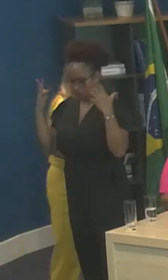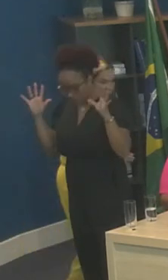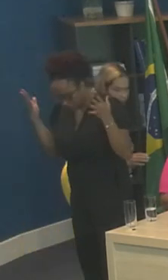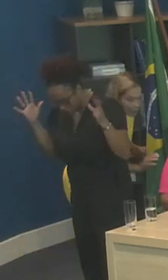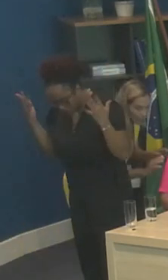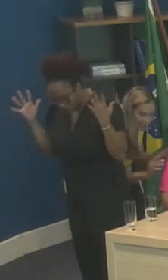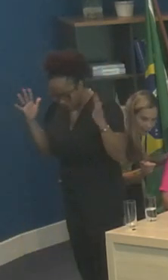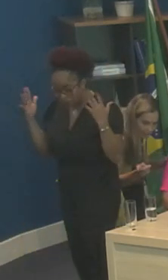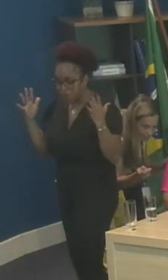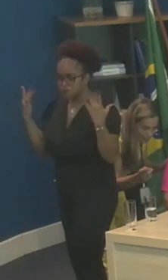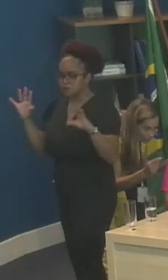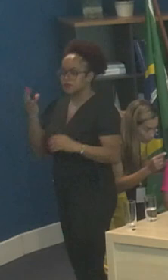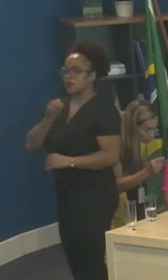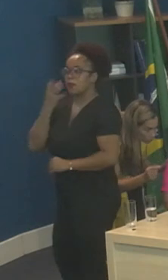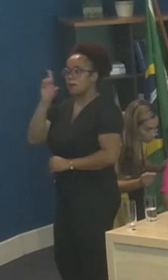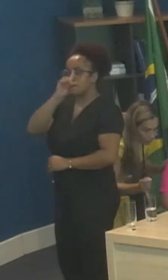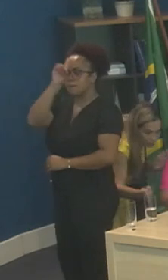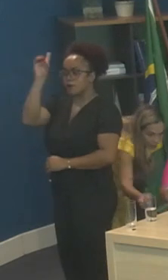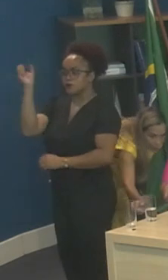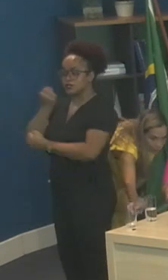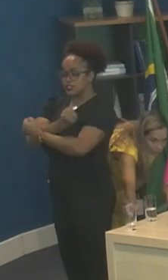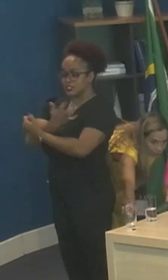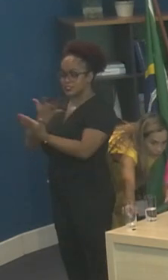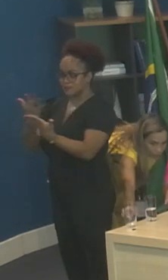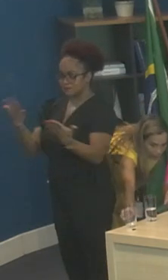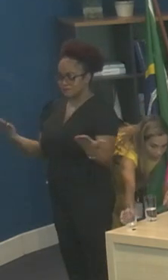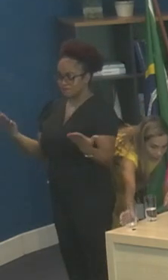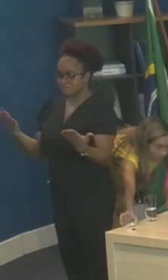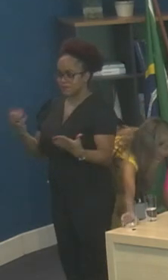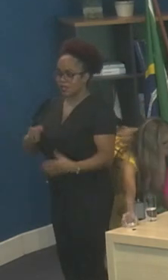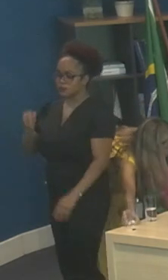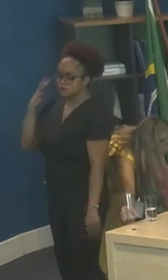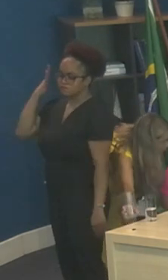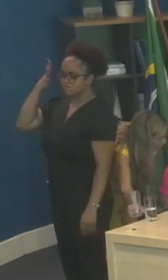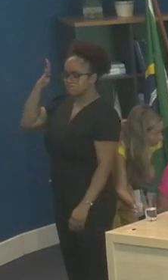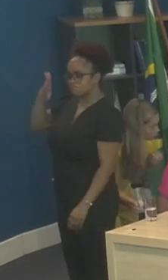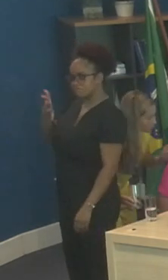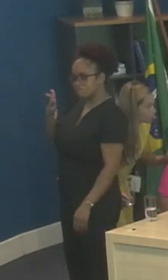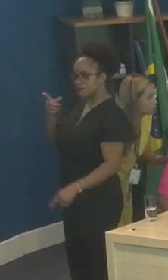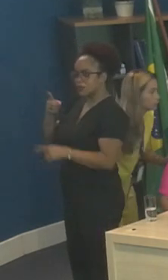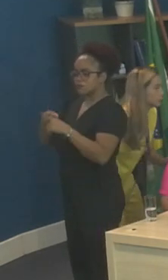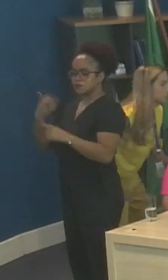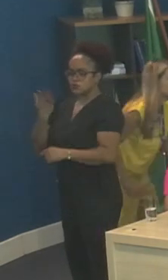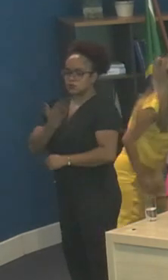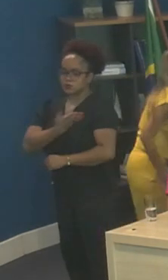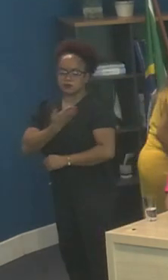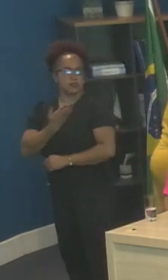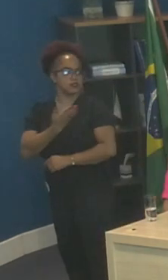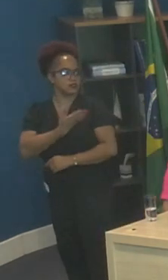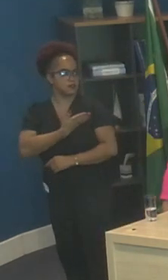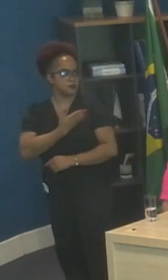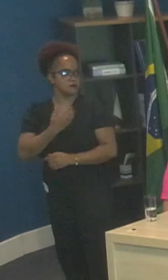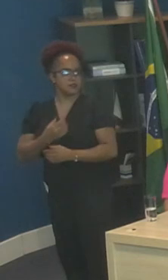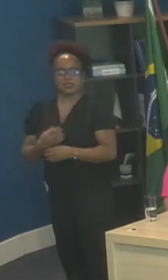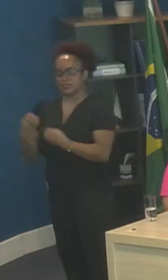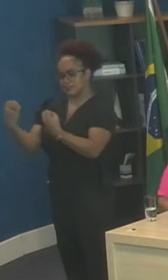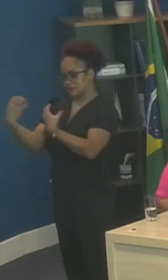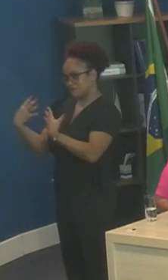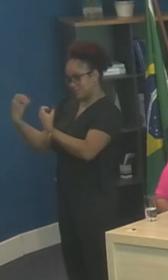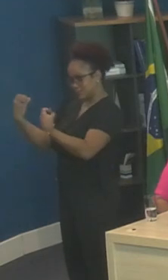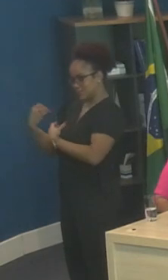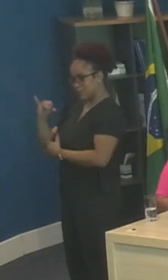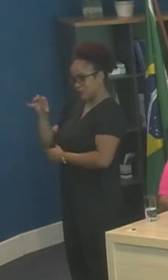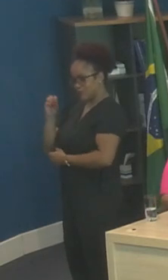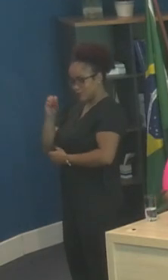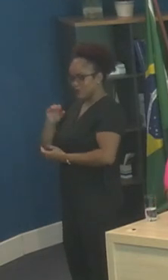Bom dia a todos e a todas. Vou fazer minha autodescrição, porque eu estou com a minha amiga, né, que me ensinou, né, a Jo.